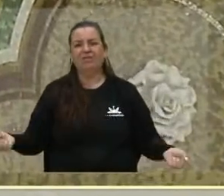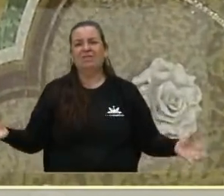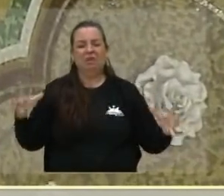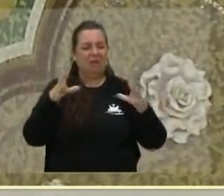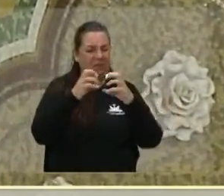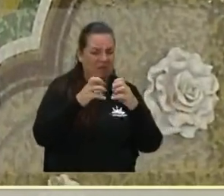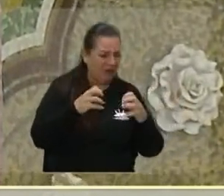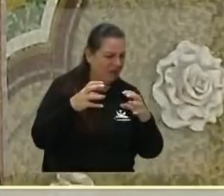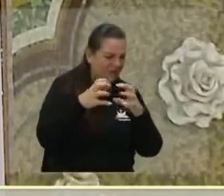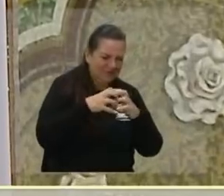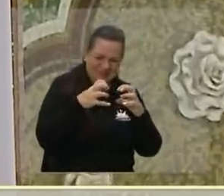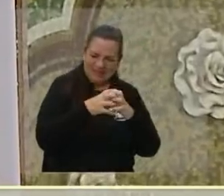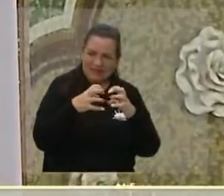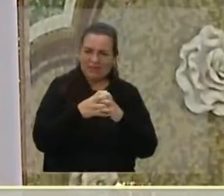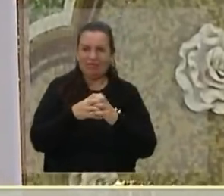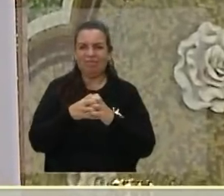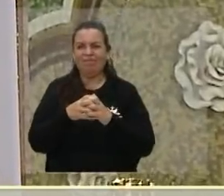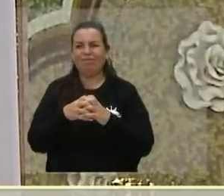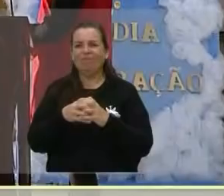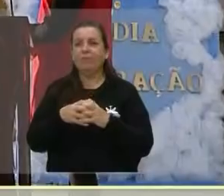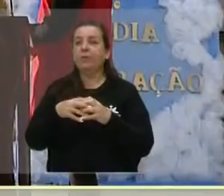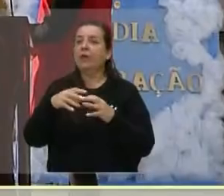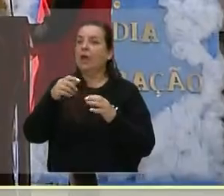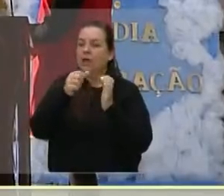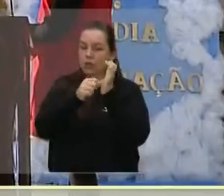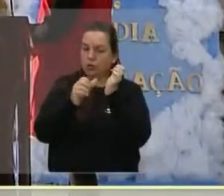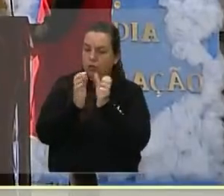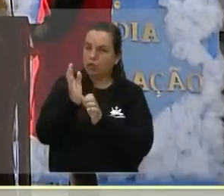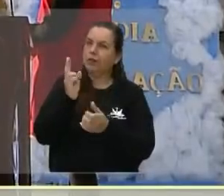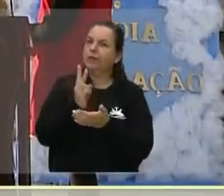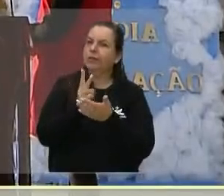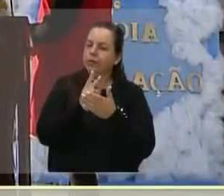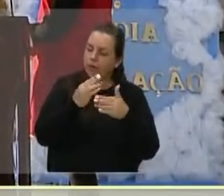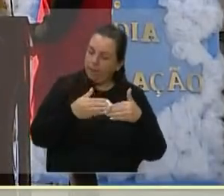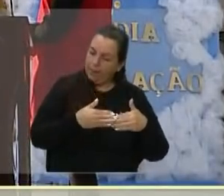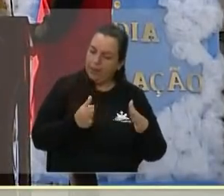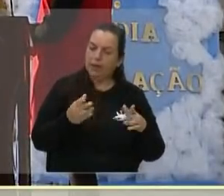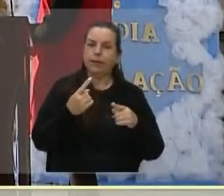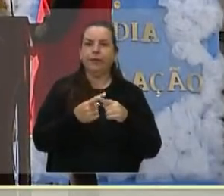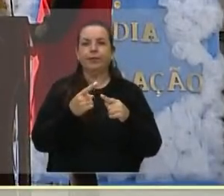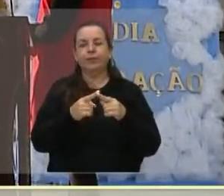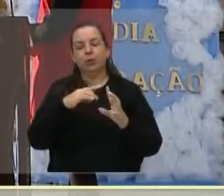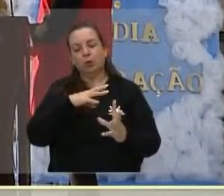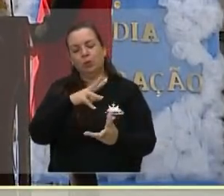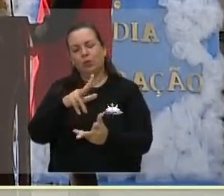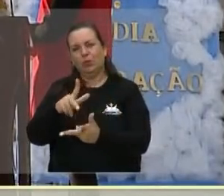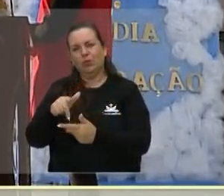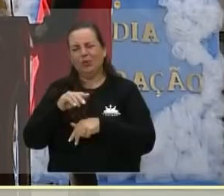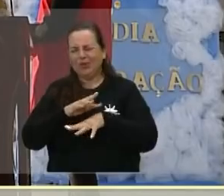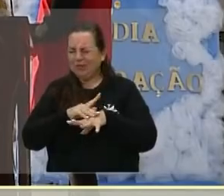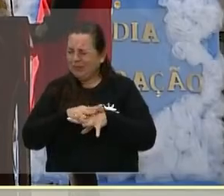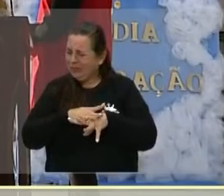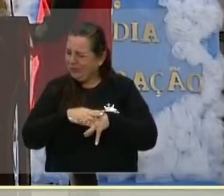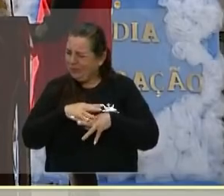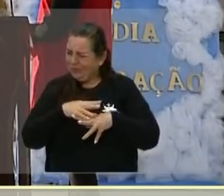violência as chagas do cristo continua aberta porque o mundo está dilacerado